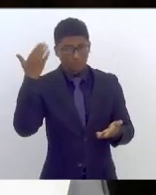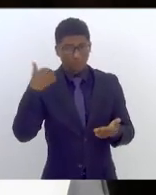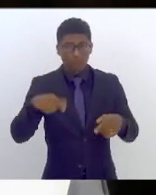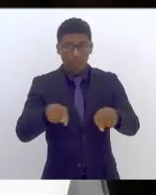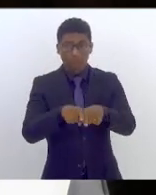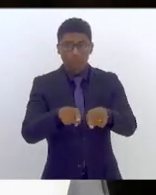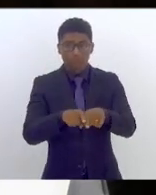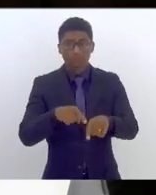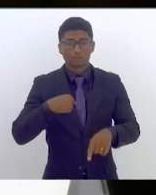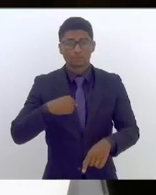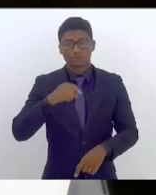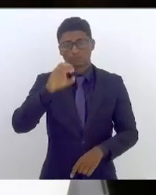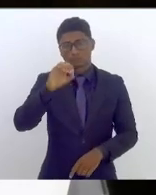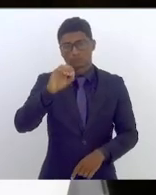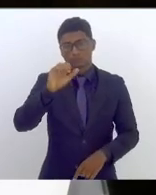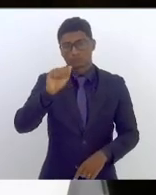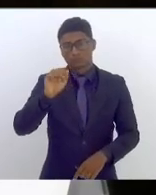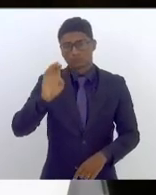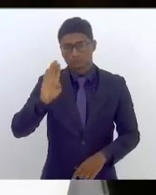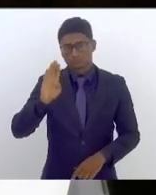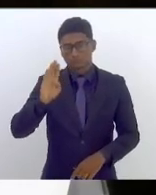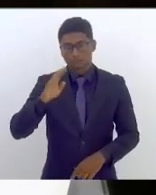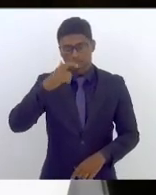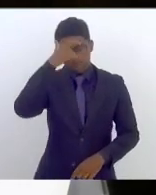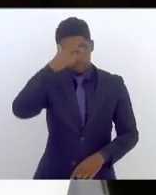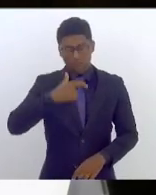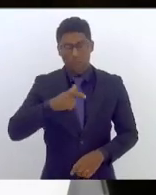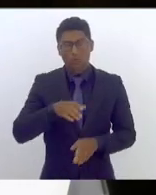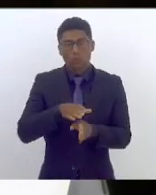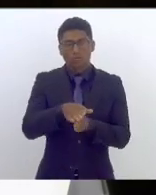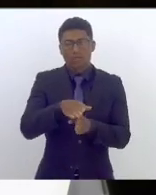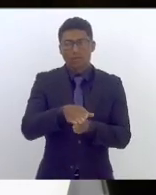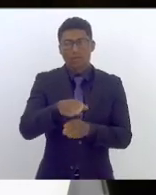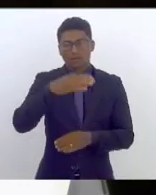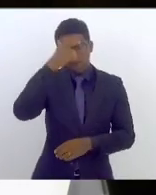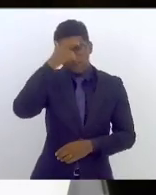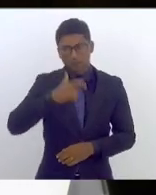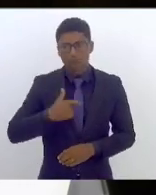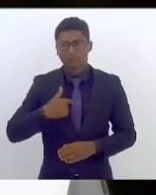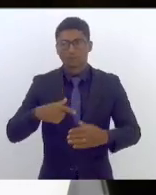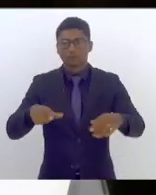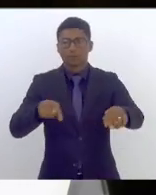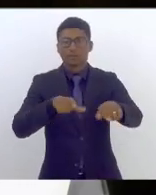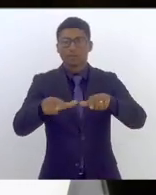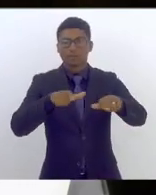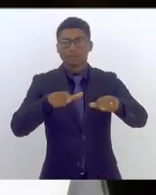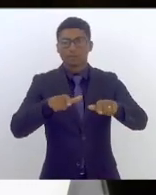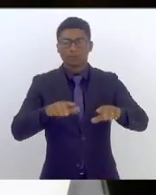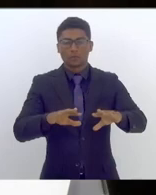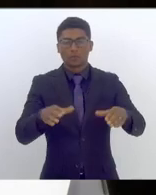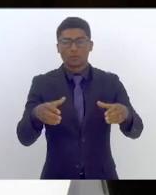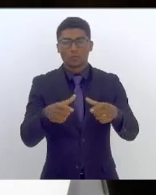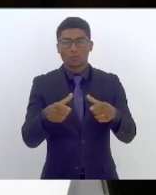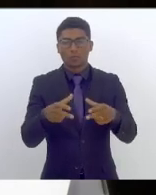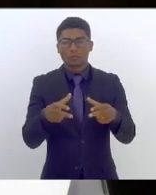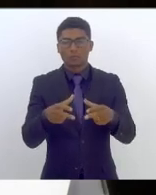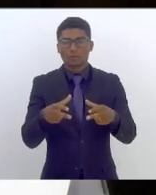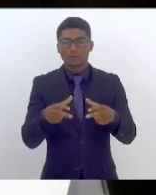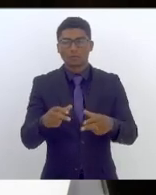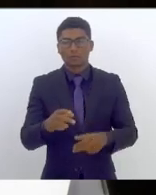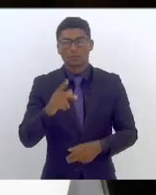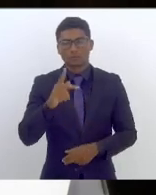da OAB e na OAB eu trabalhei na comissão de prerrogativas não é